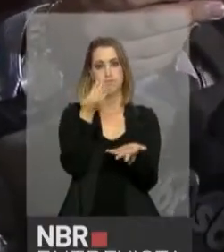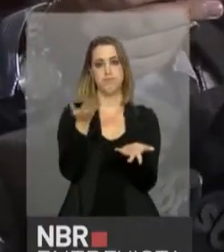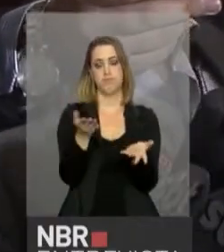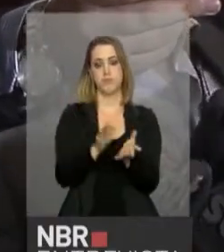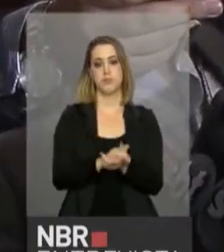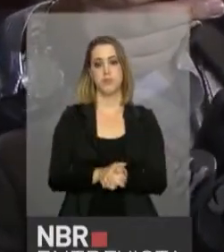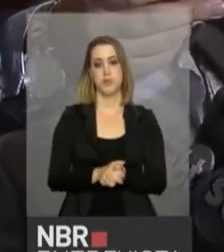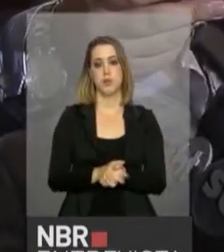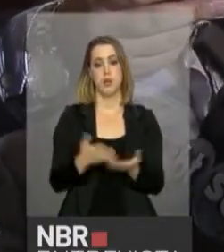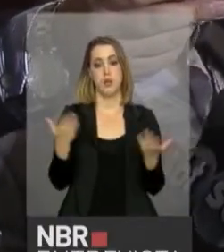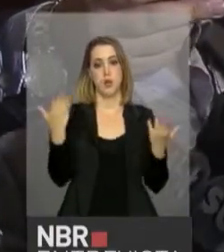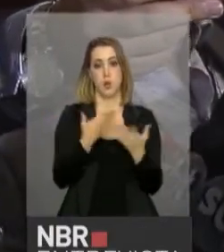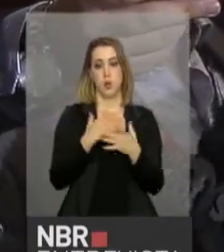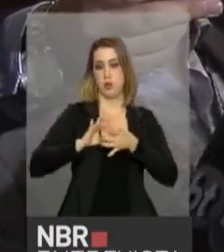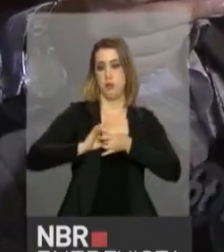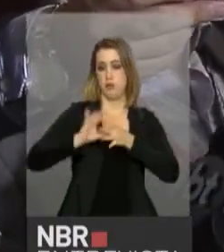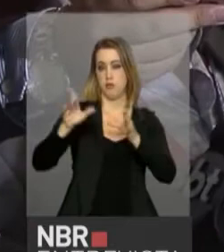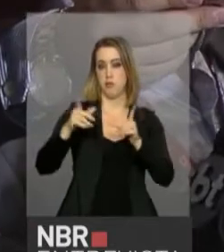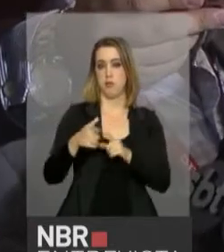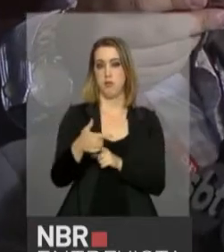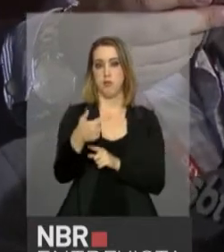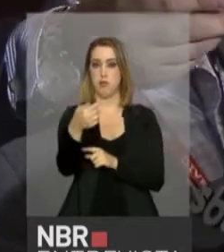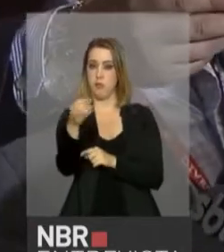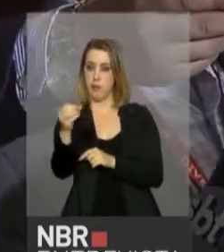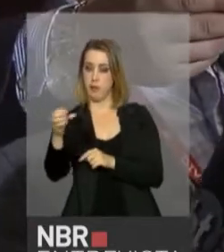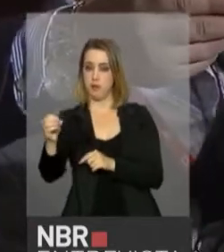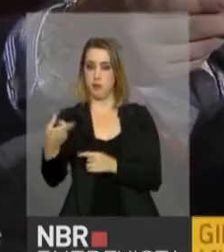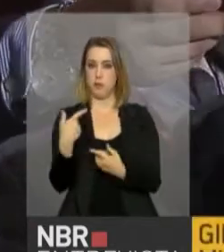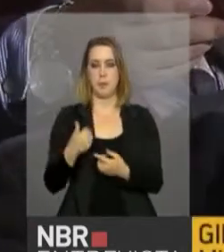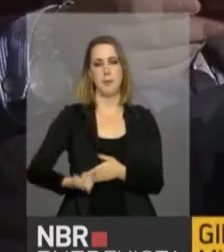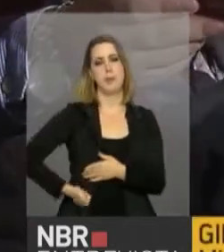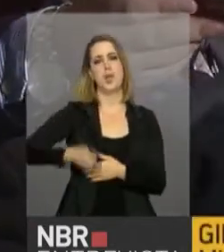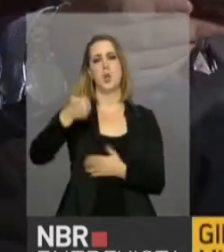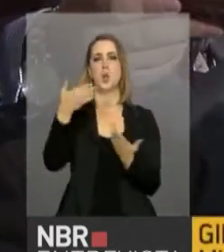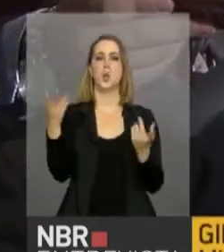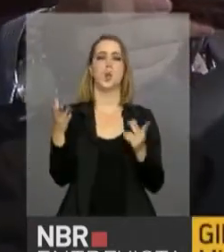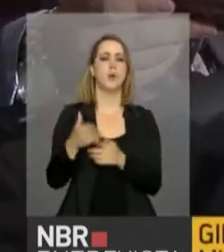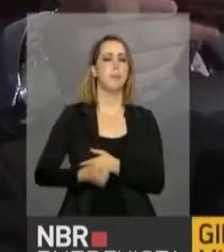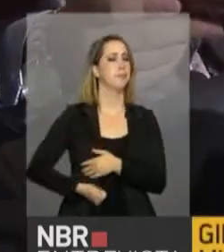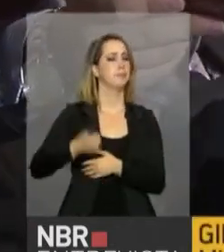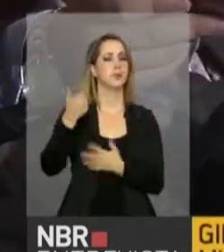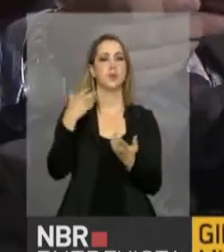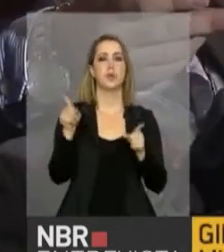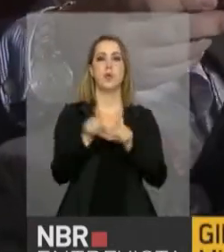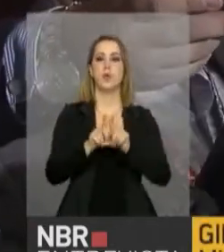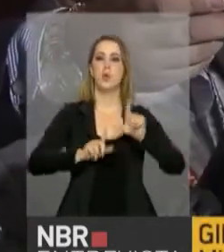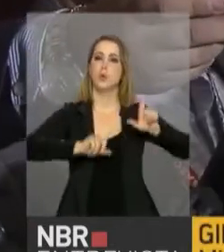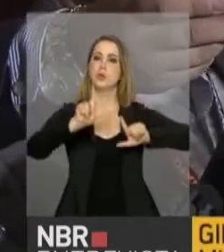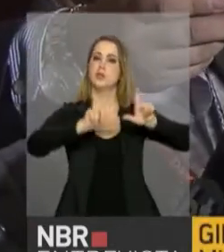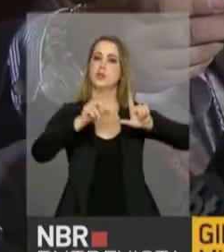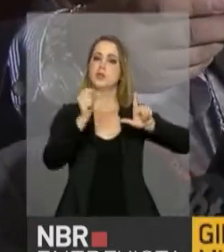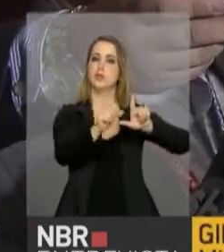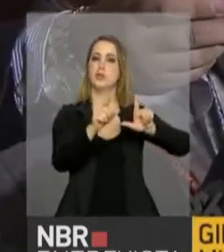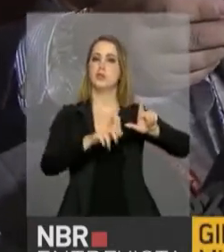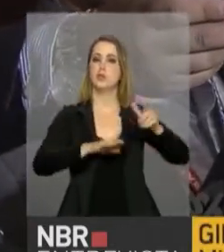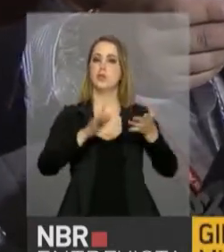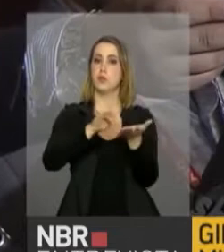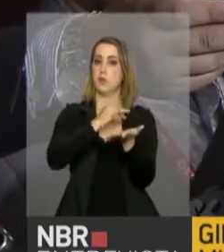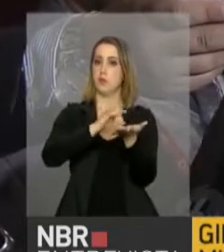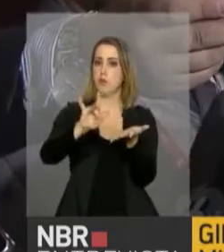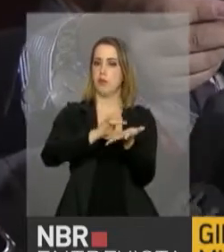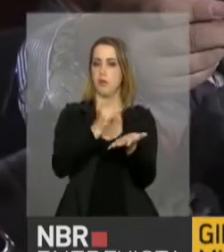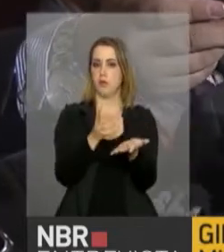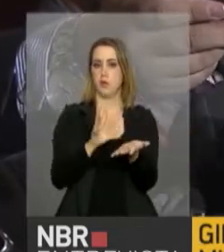da faixa de 700, vai melhorar sensivelmente, a partir dos próximos meses, a qualidade dos serviços de